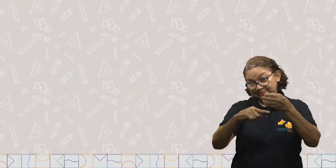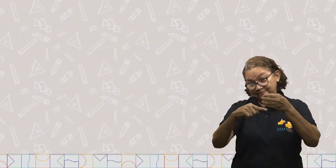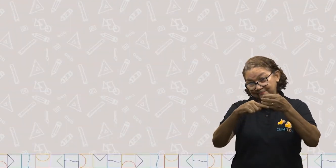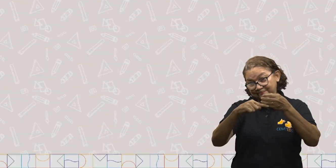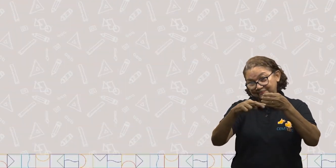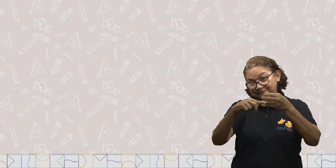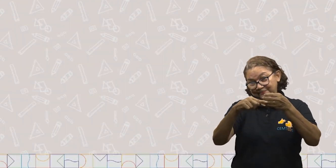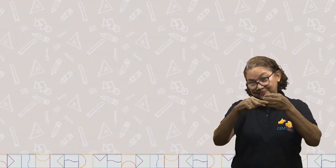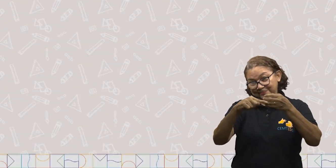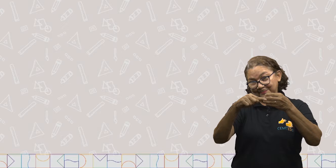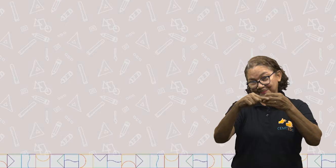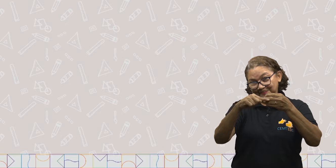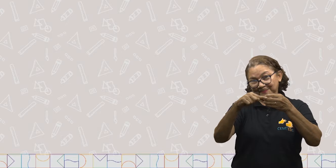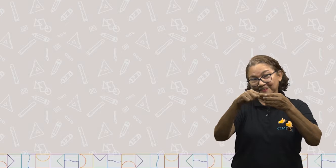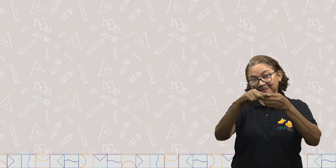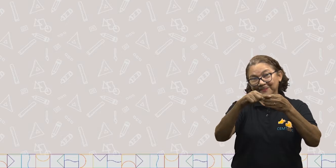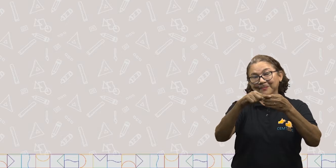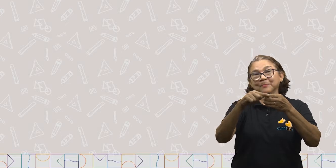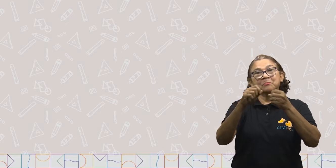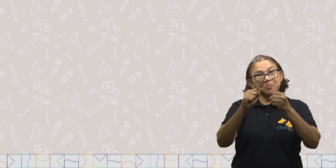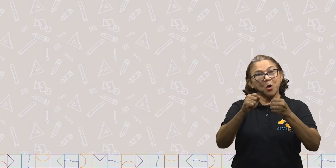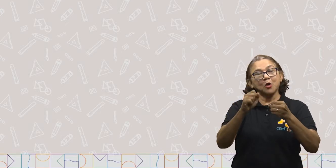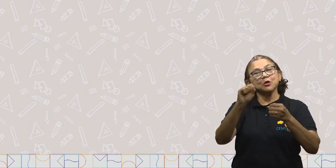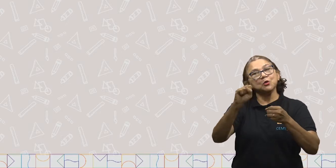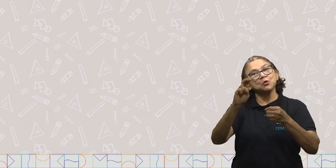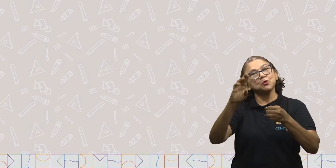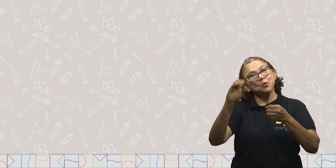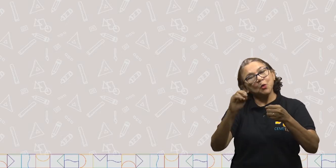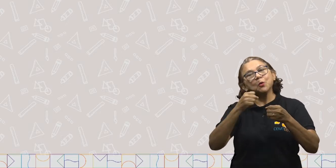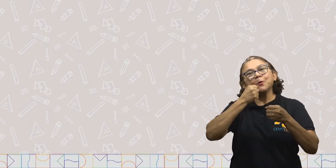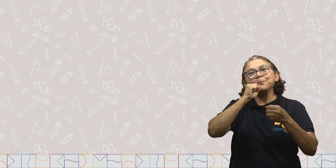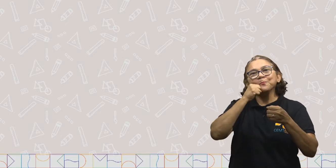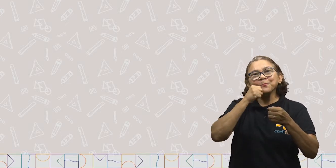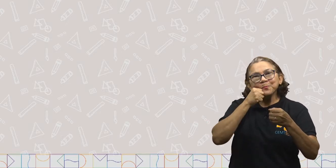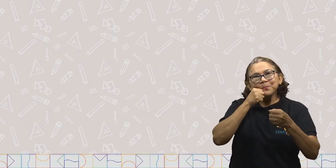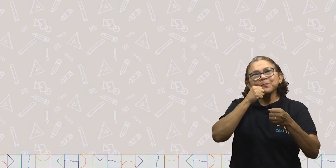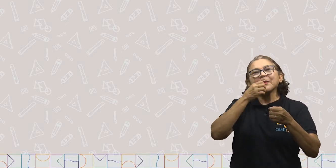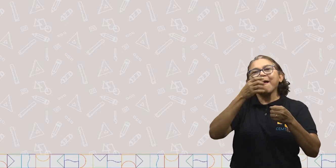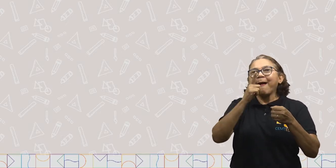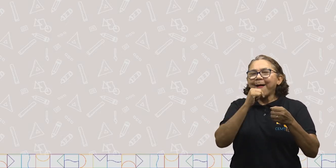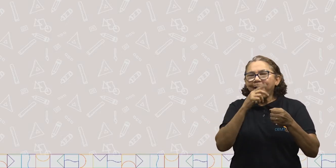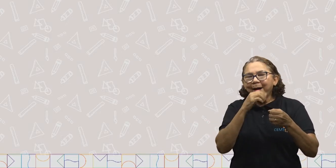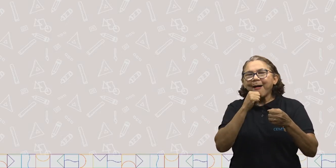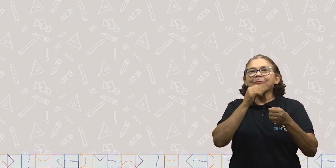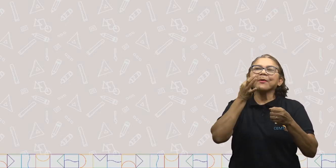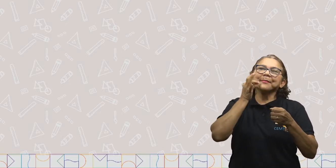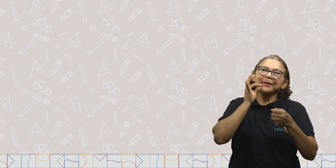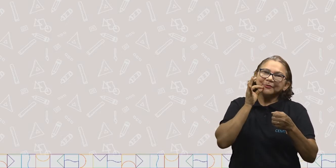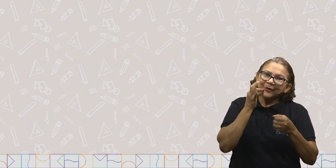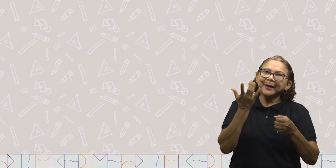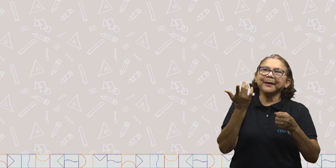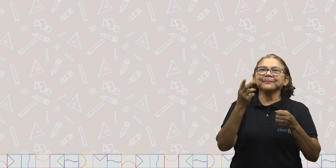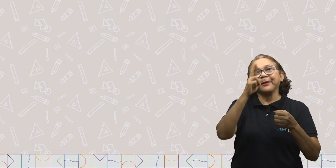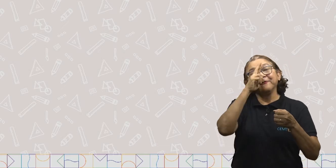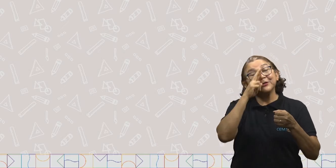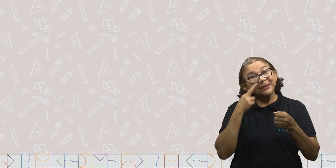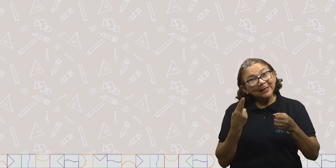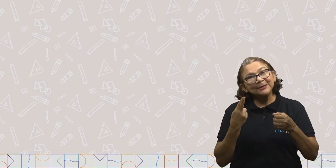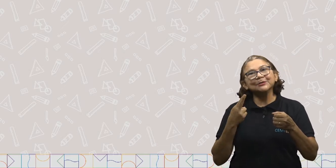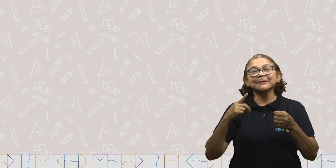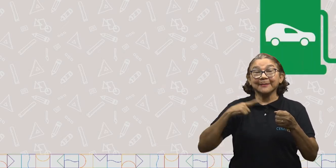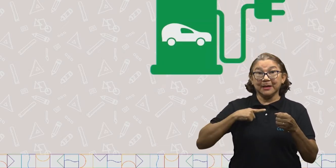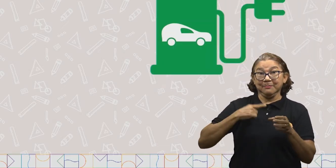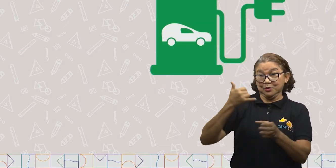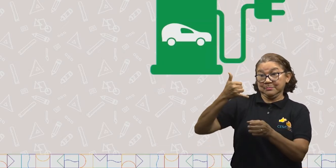que podemos medir líquidos como suco, leite, água, café, refrigerante. Temos